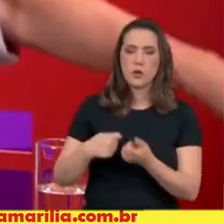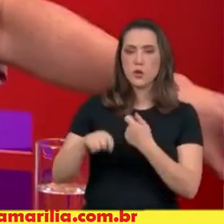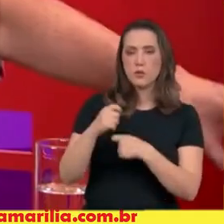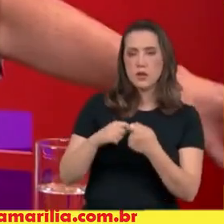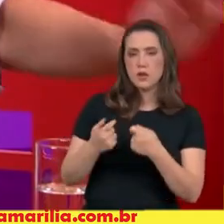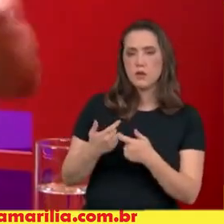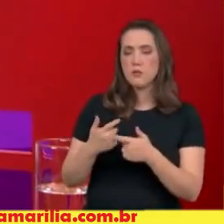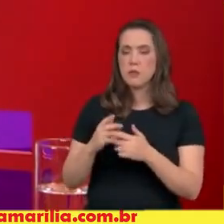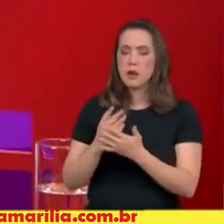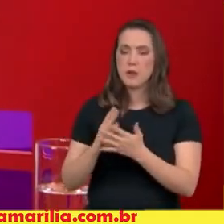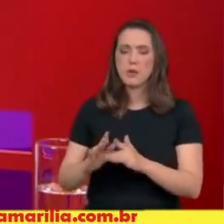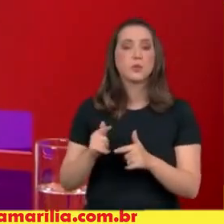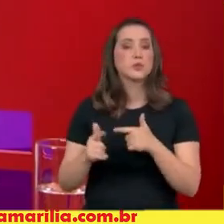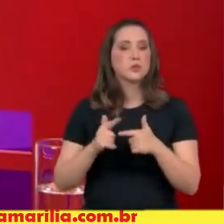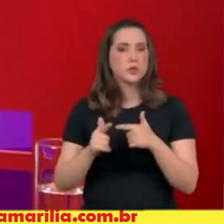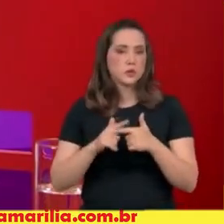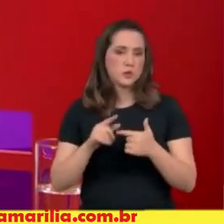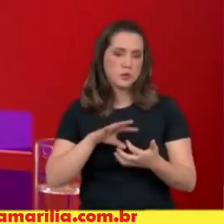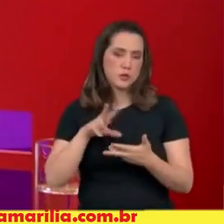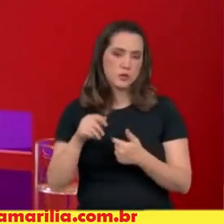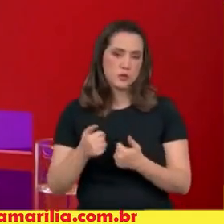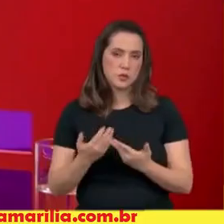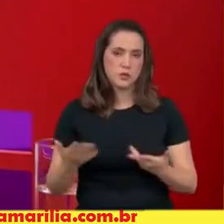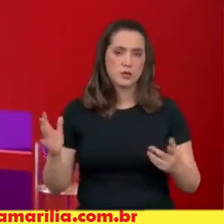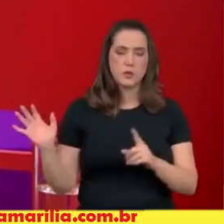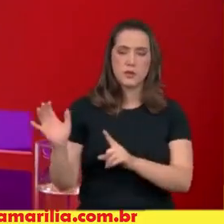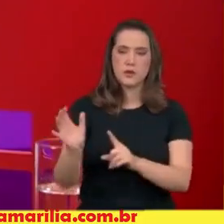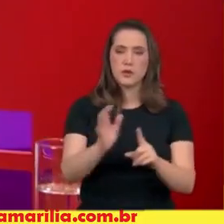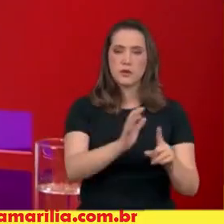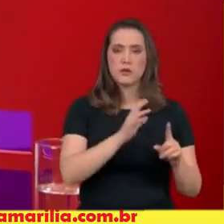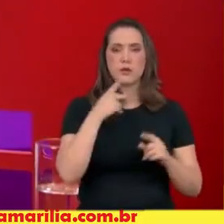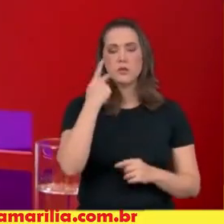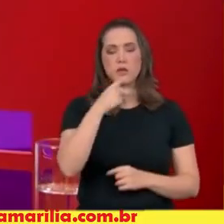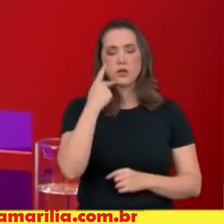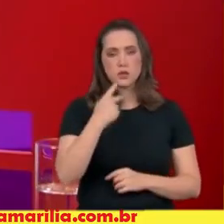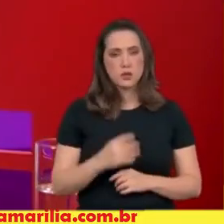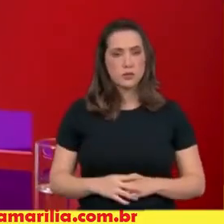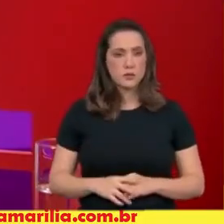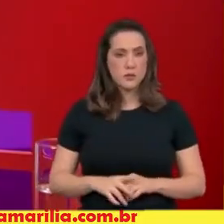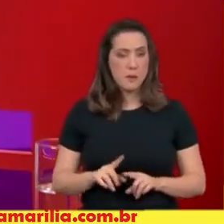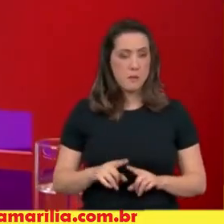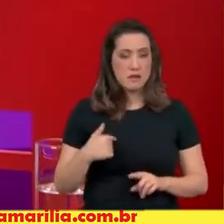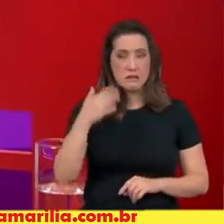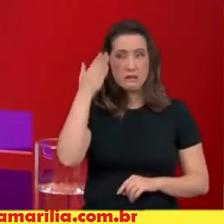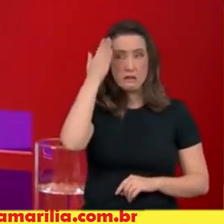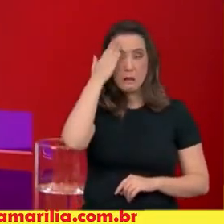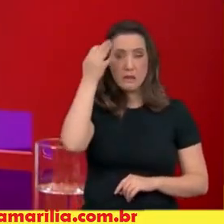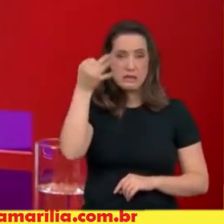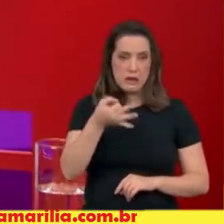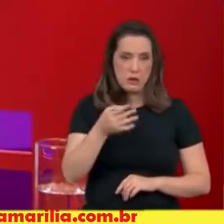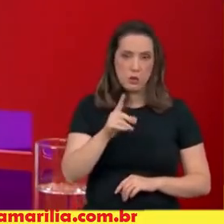alguns problemas no mundo afora e para influenciar a política afora também, mas eu não sei exatamente de que forma ele vai